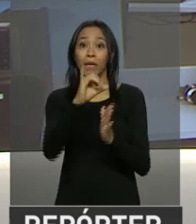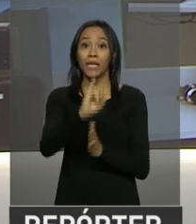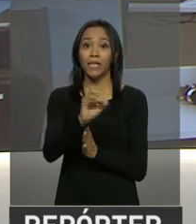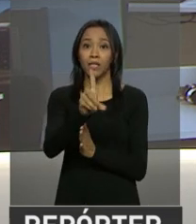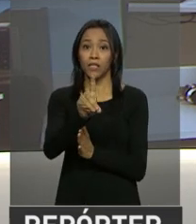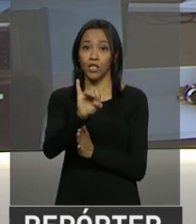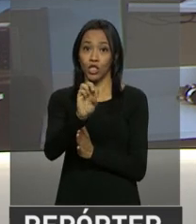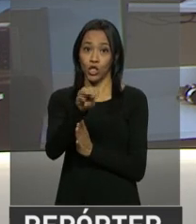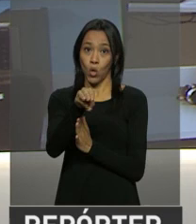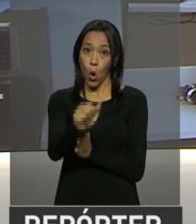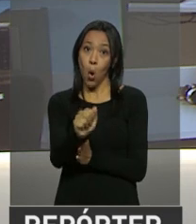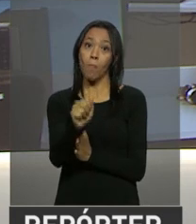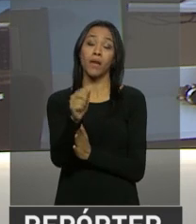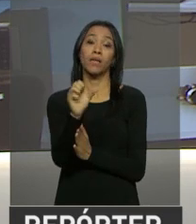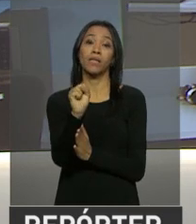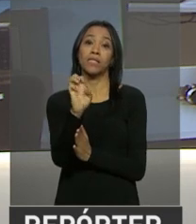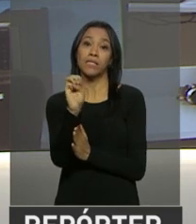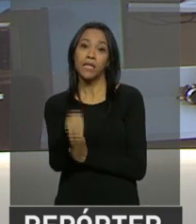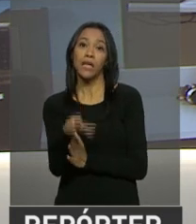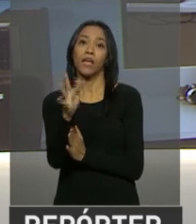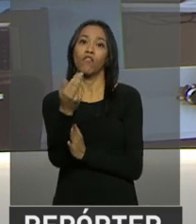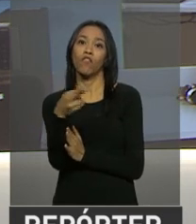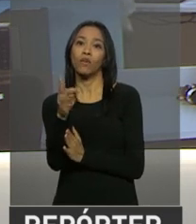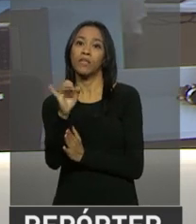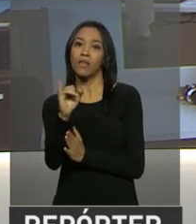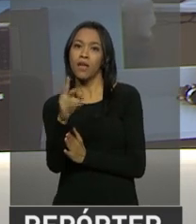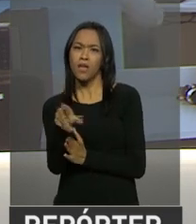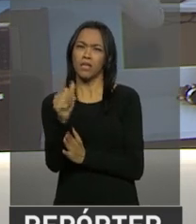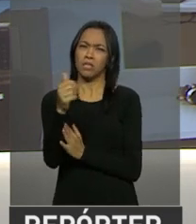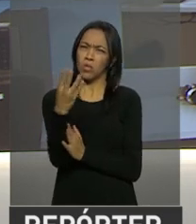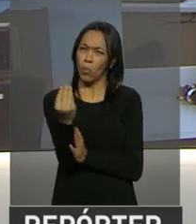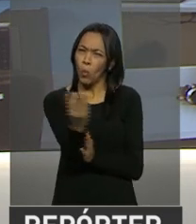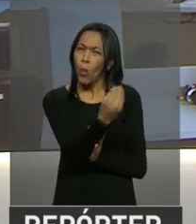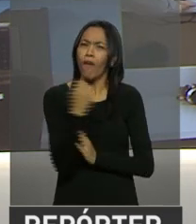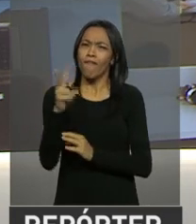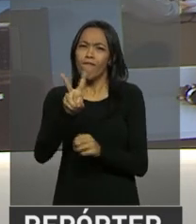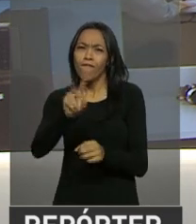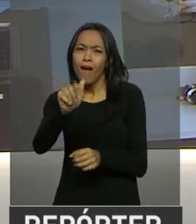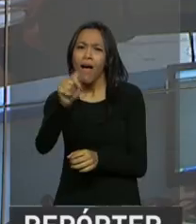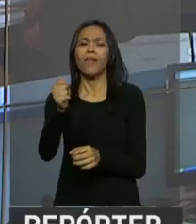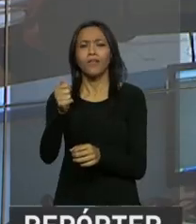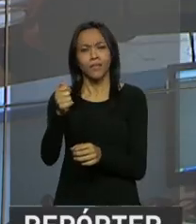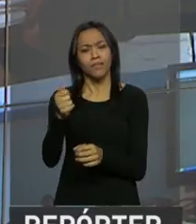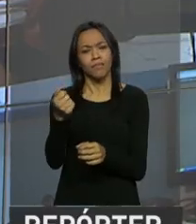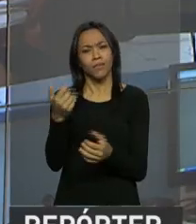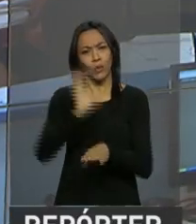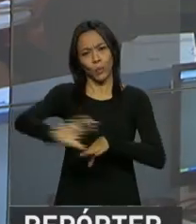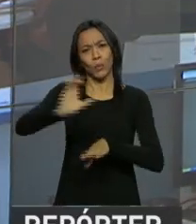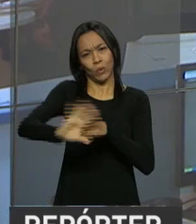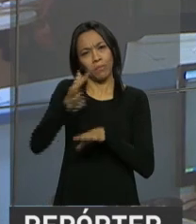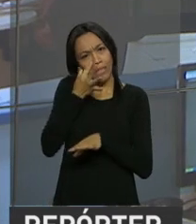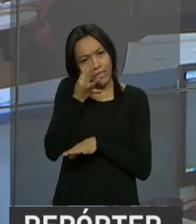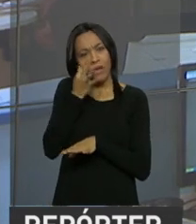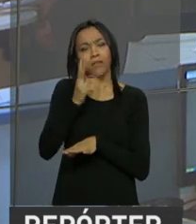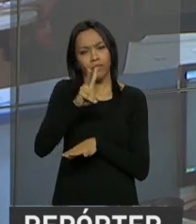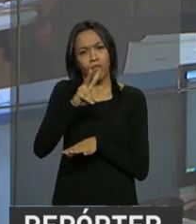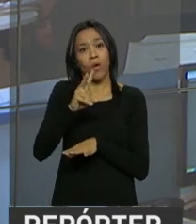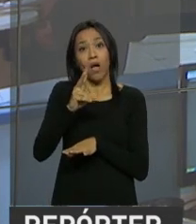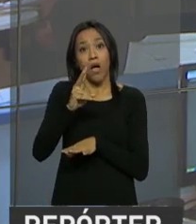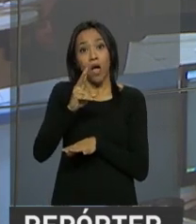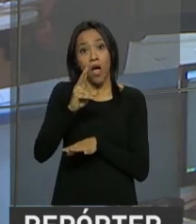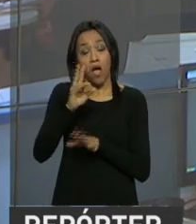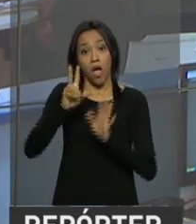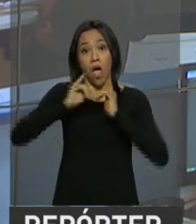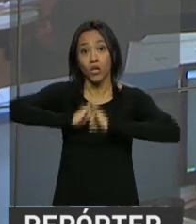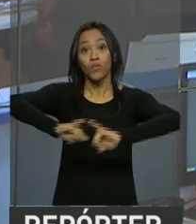fronteiras são mais de 6.400 vagas em cursos presenciais O resultado vai ser divulgado